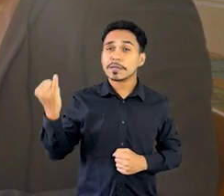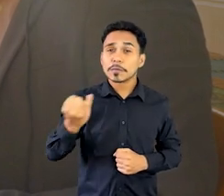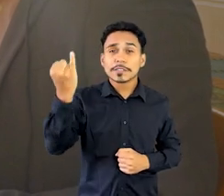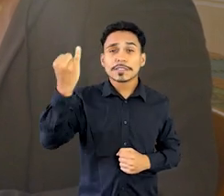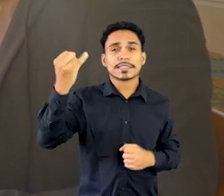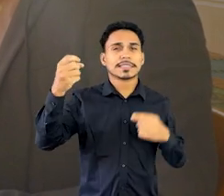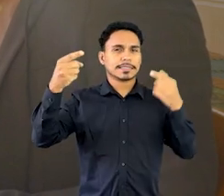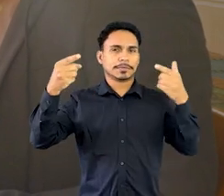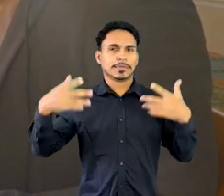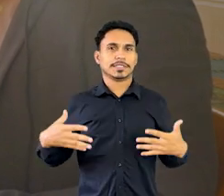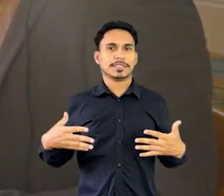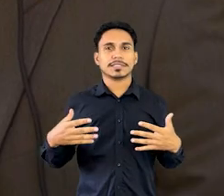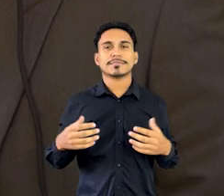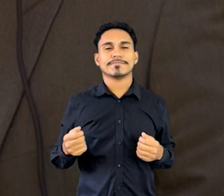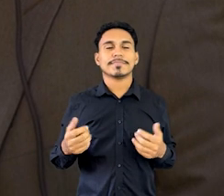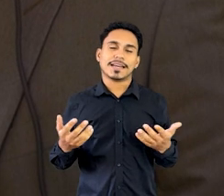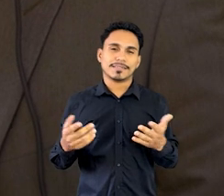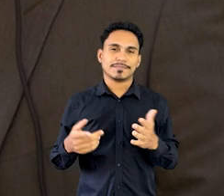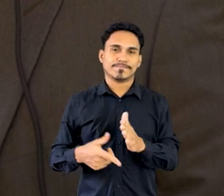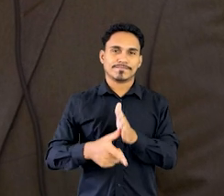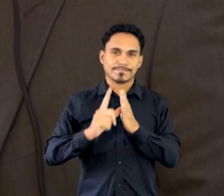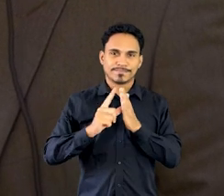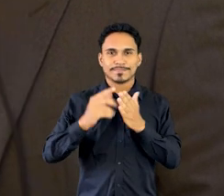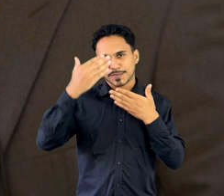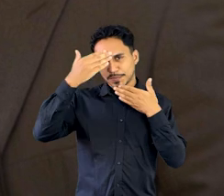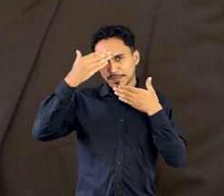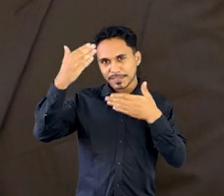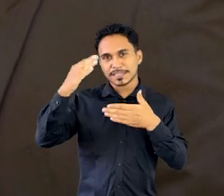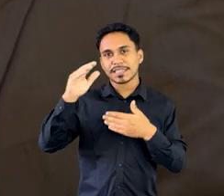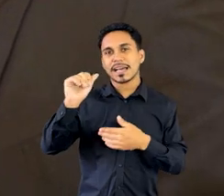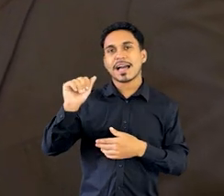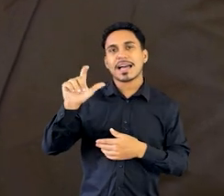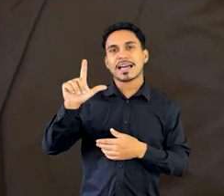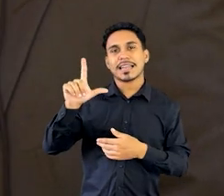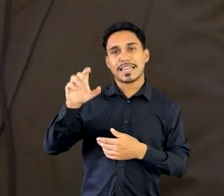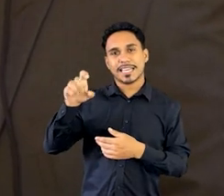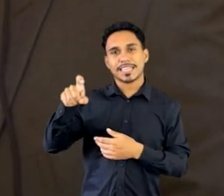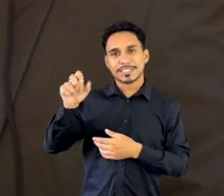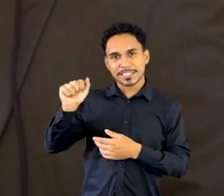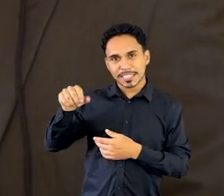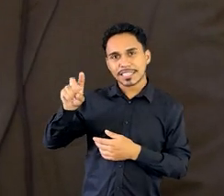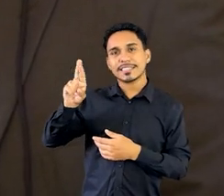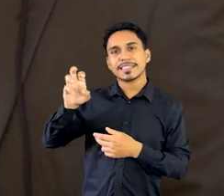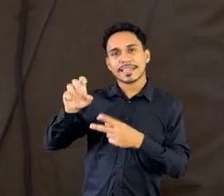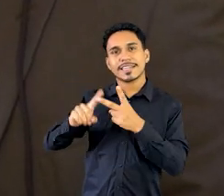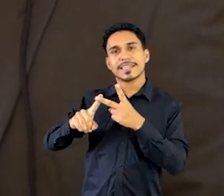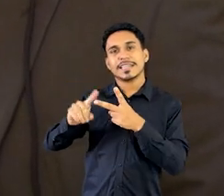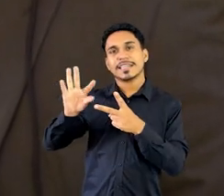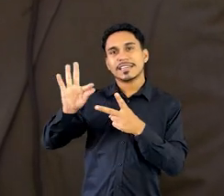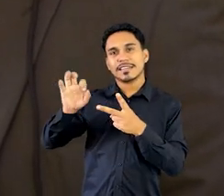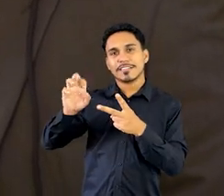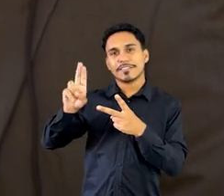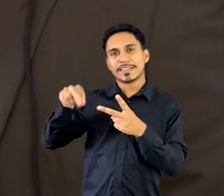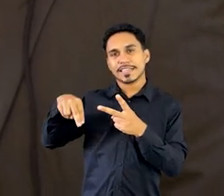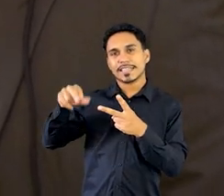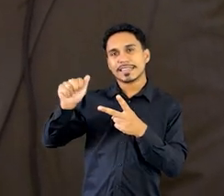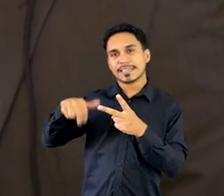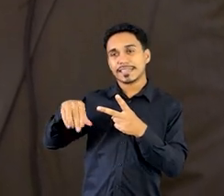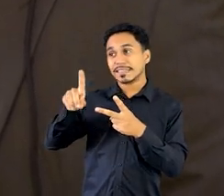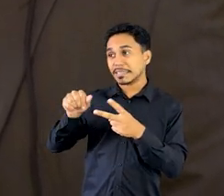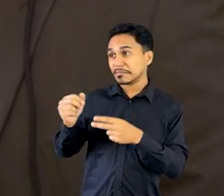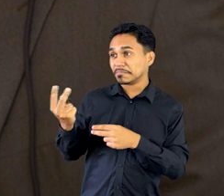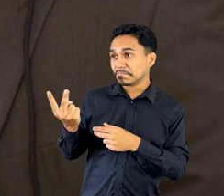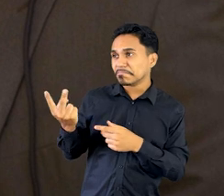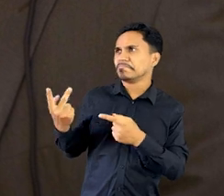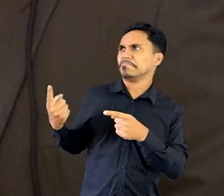gente trazer eh primeiro um agradecimento público né ao Alexandre e a Fernanda pela parceria que a gente tem já há